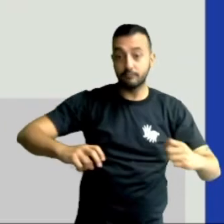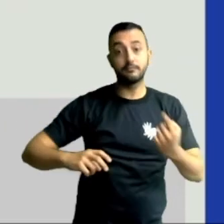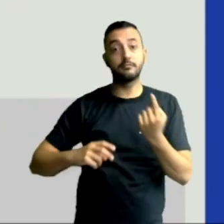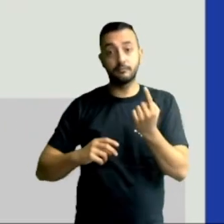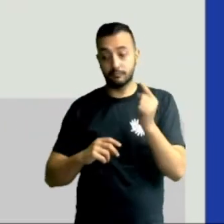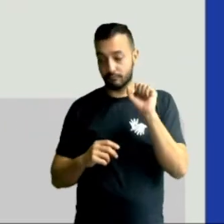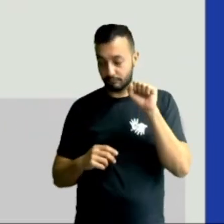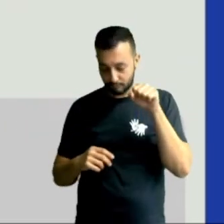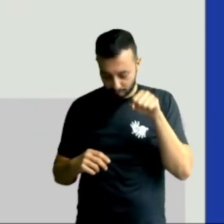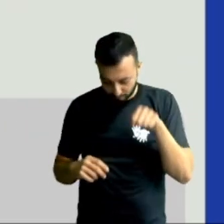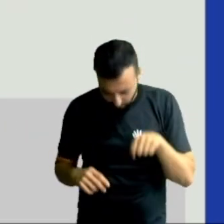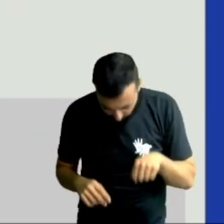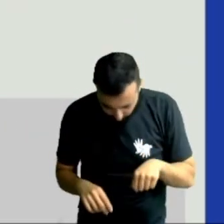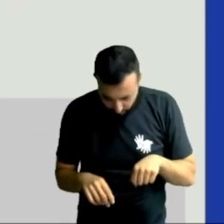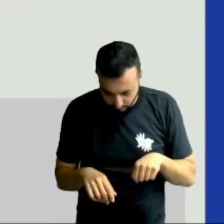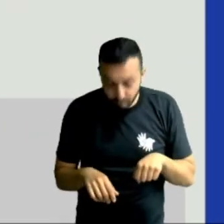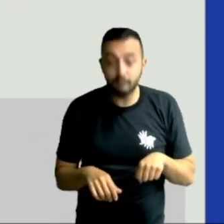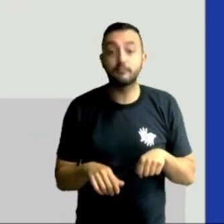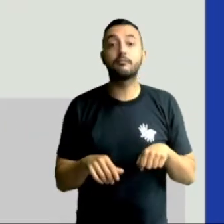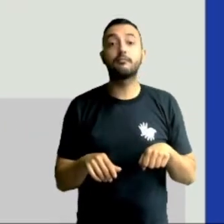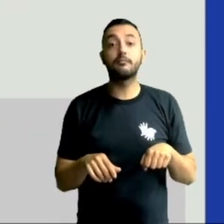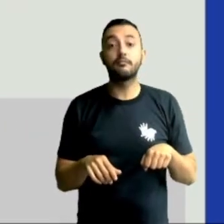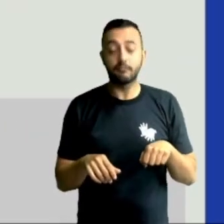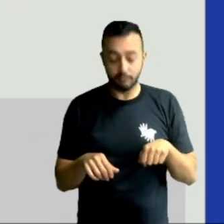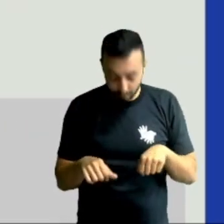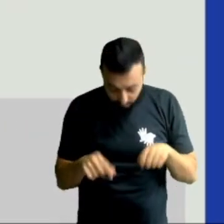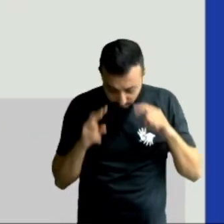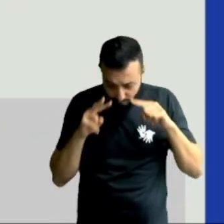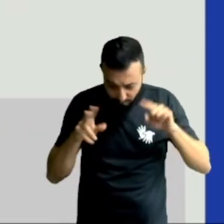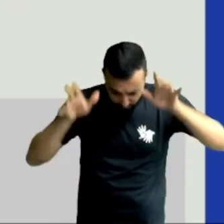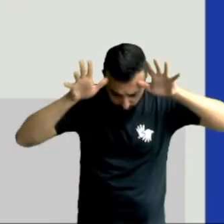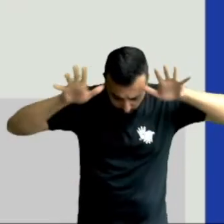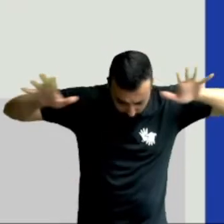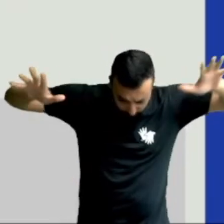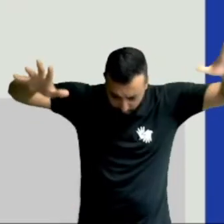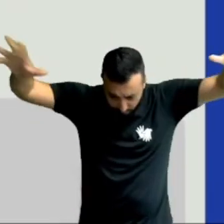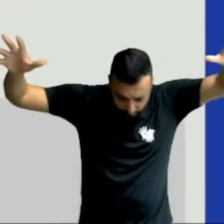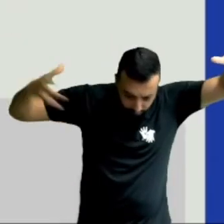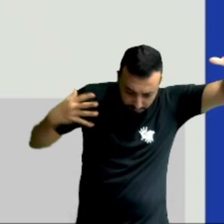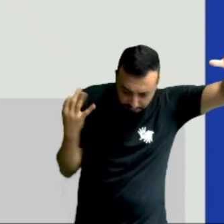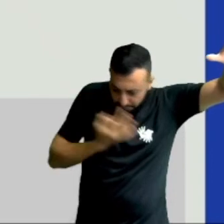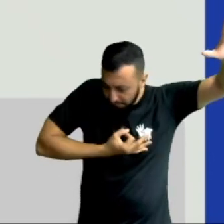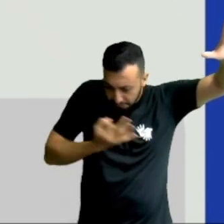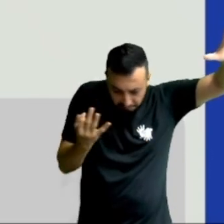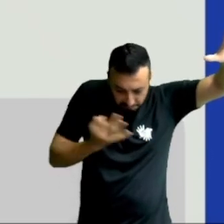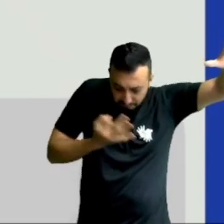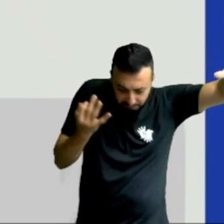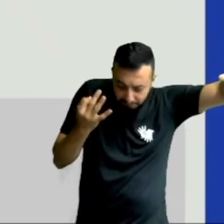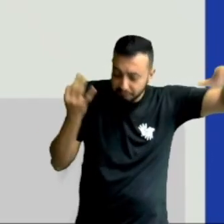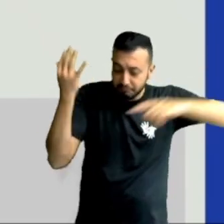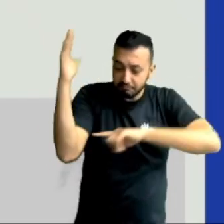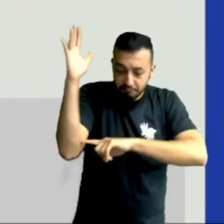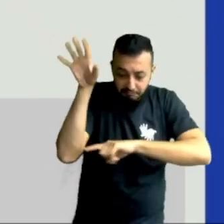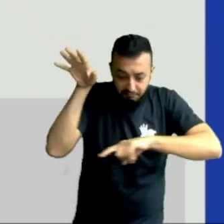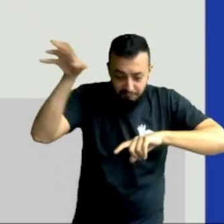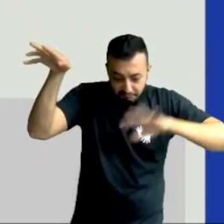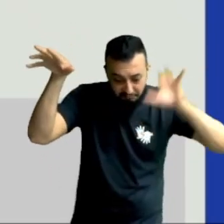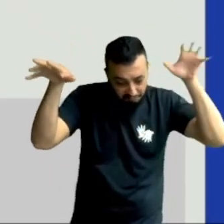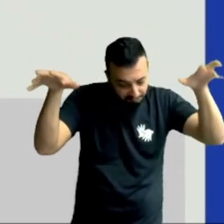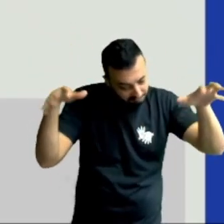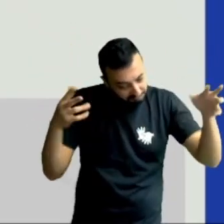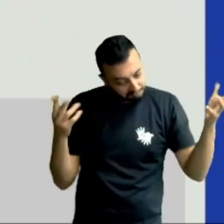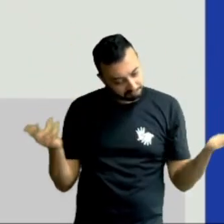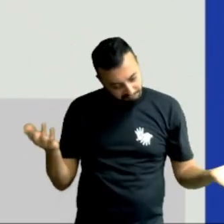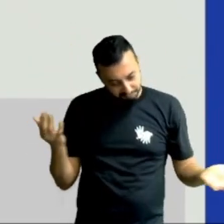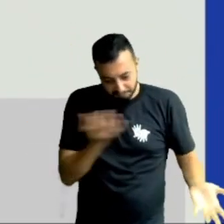abaixou a cabeça para beber e parou, olhando para os seus chifres. Que lindo par de galhos! Que maravilhosa é a minha